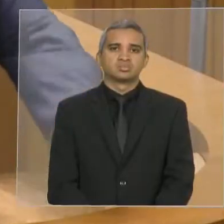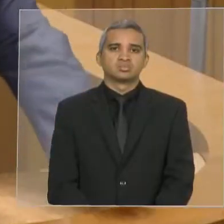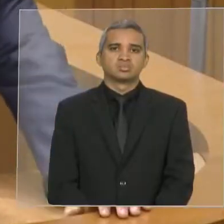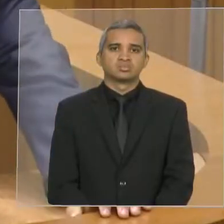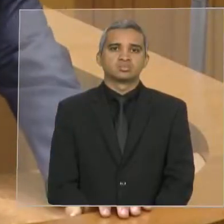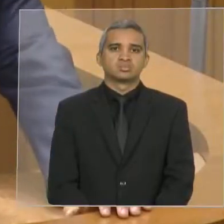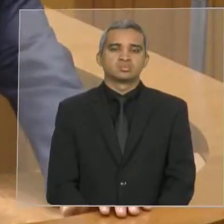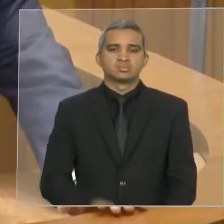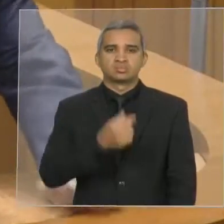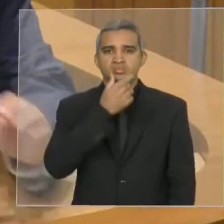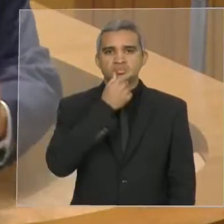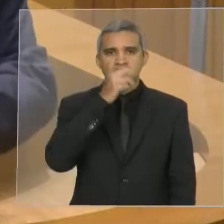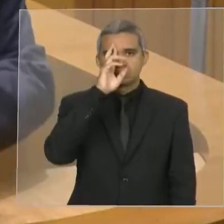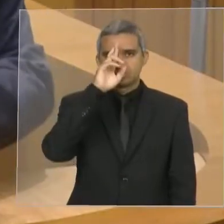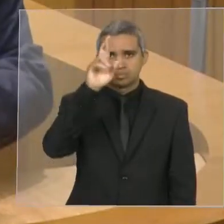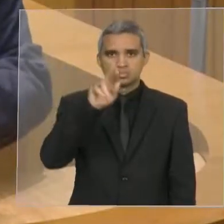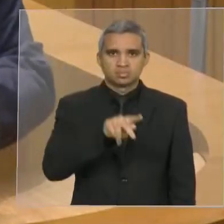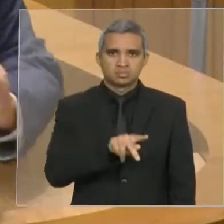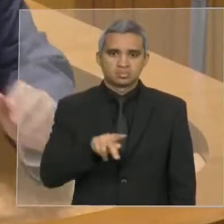Senhor presidente,